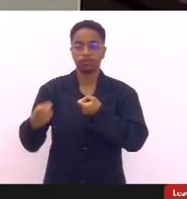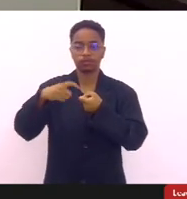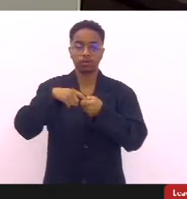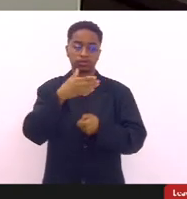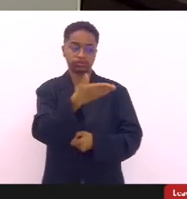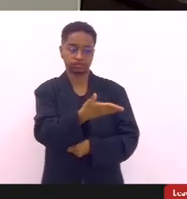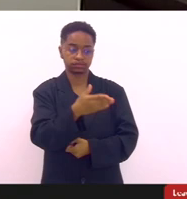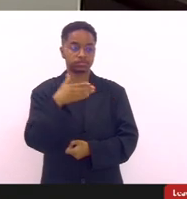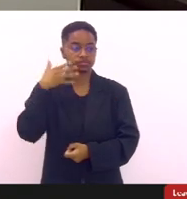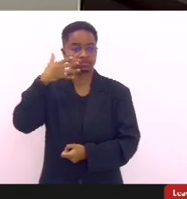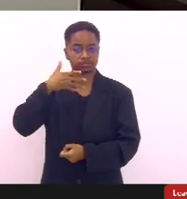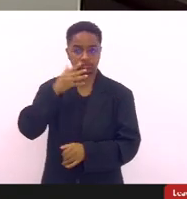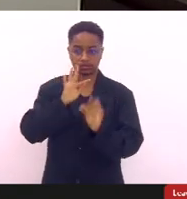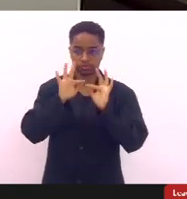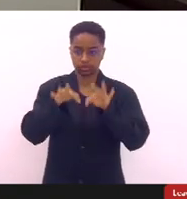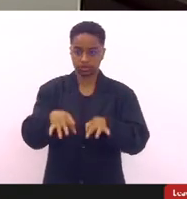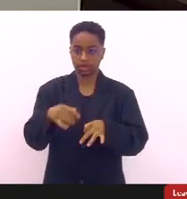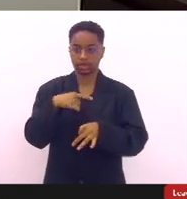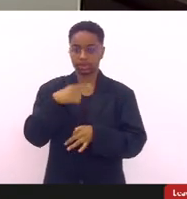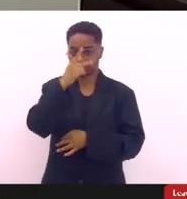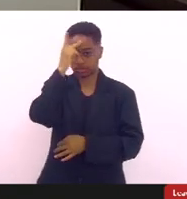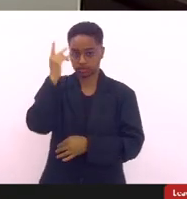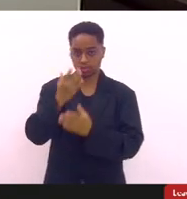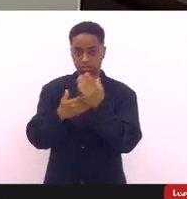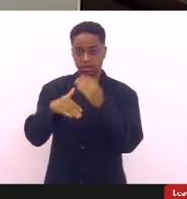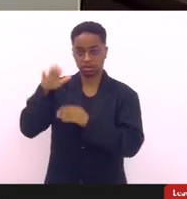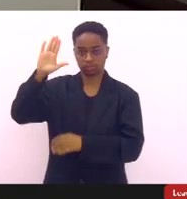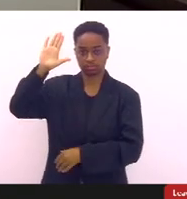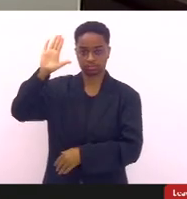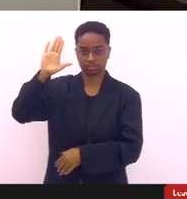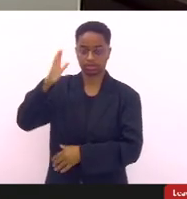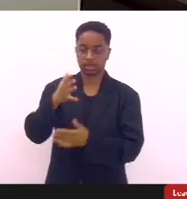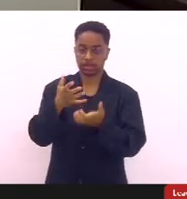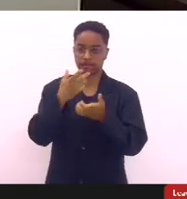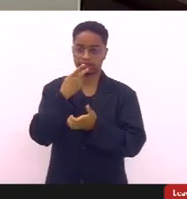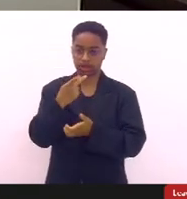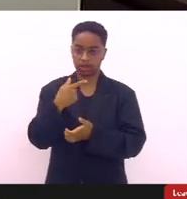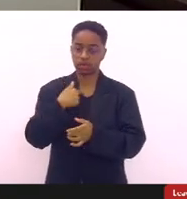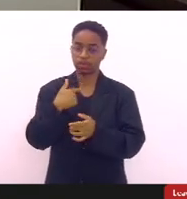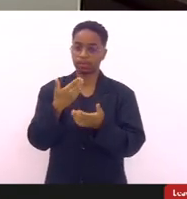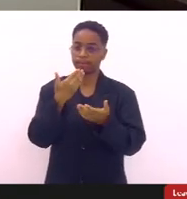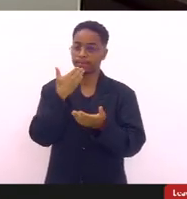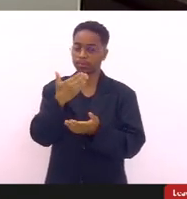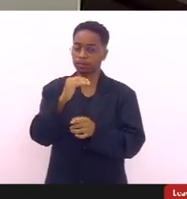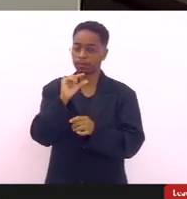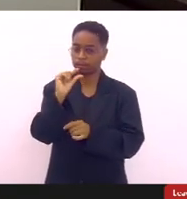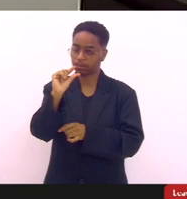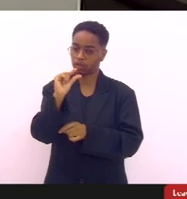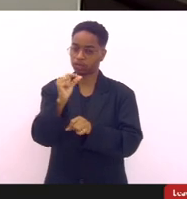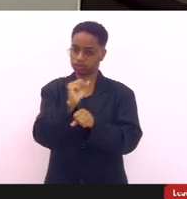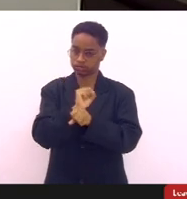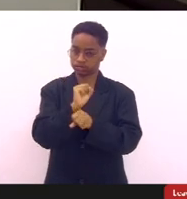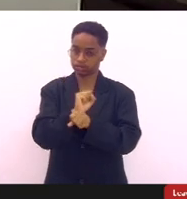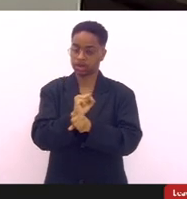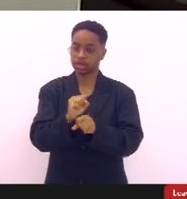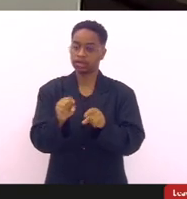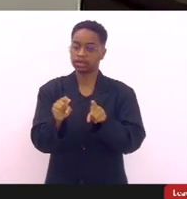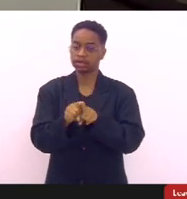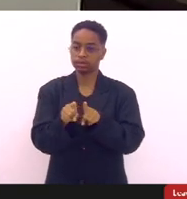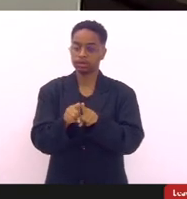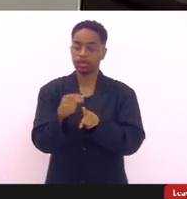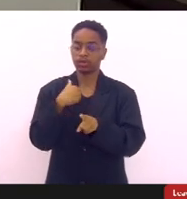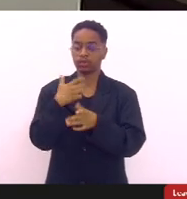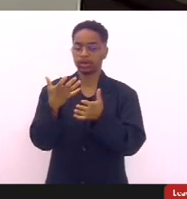suas considerações. Tem gente de mãozinha levantada, eu peço um pouco de paciência, tá? E aí vamos ouvir